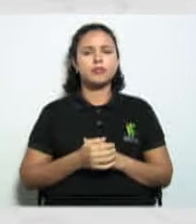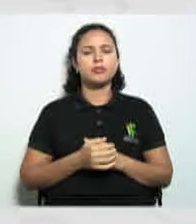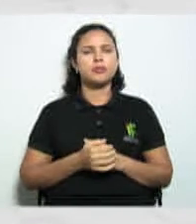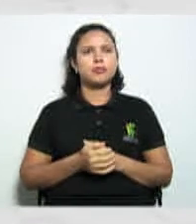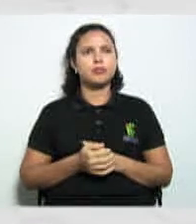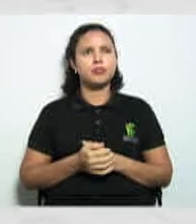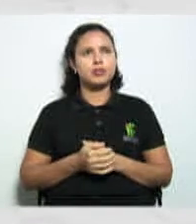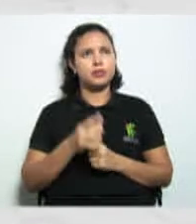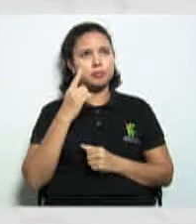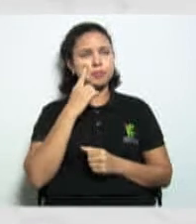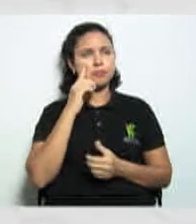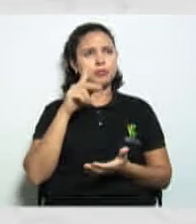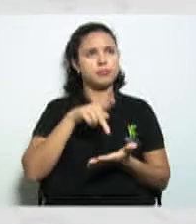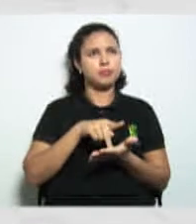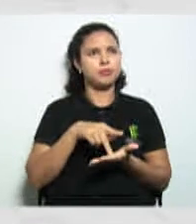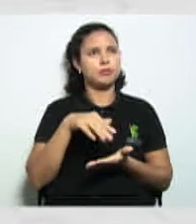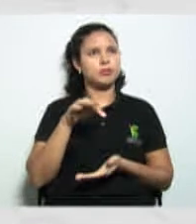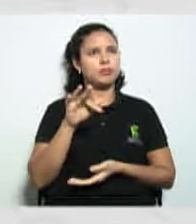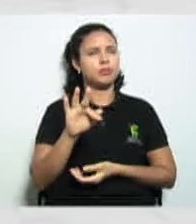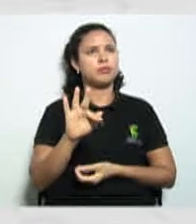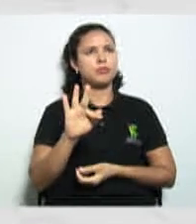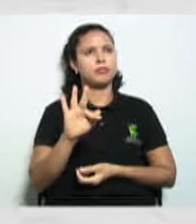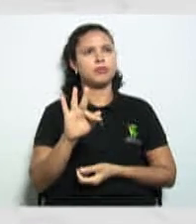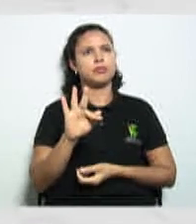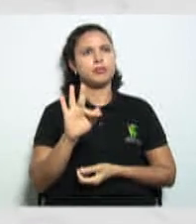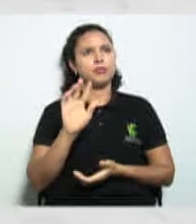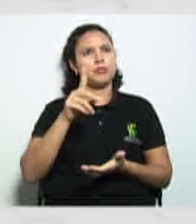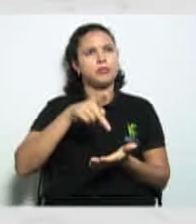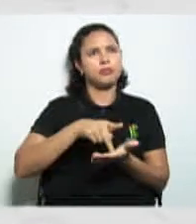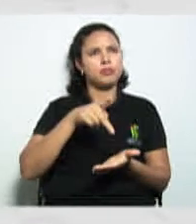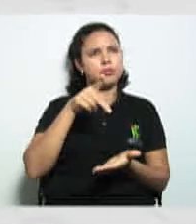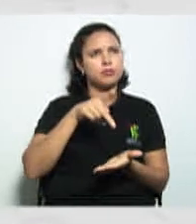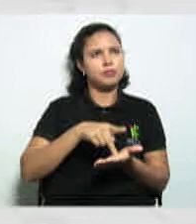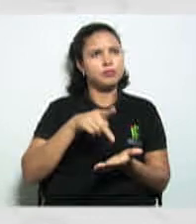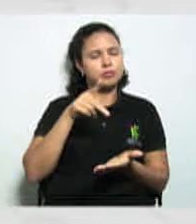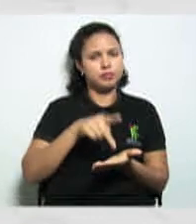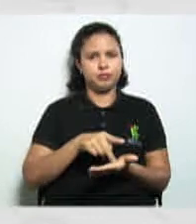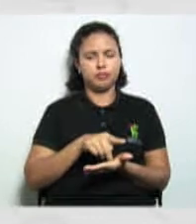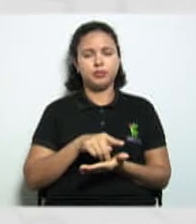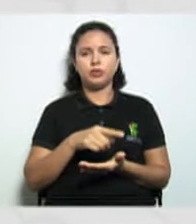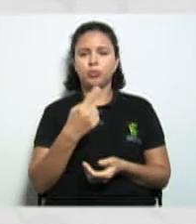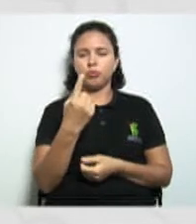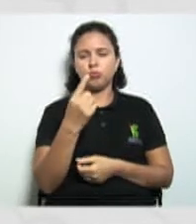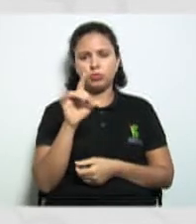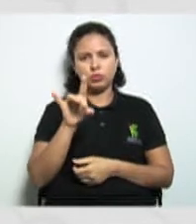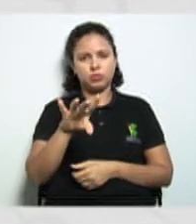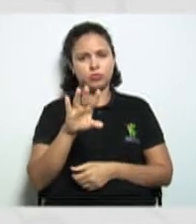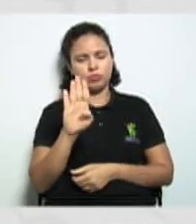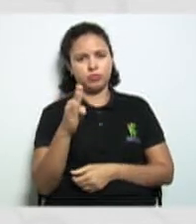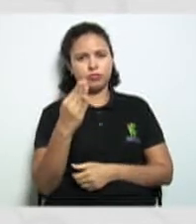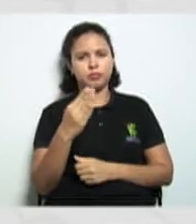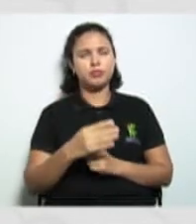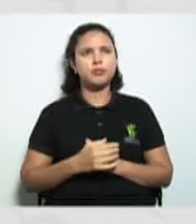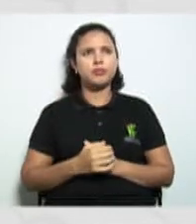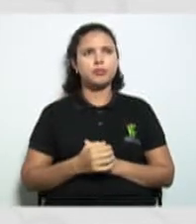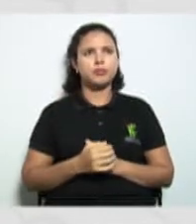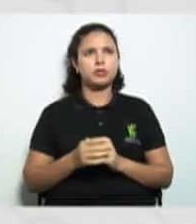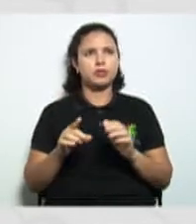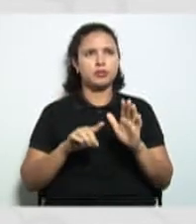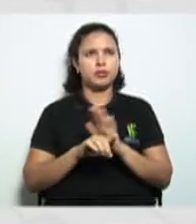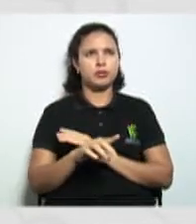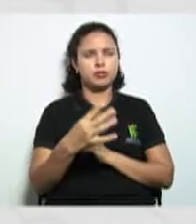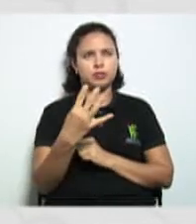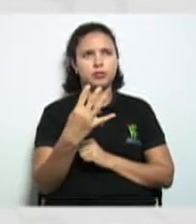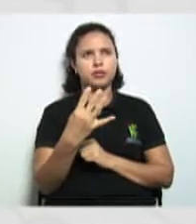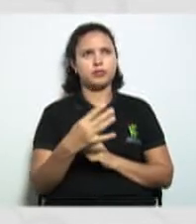falso, verdadeiro, verdadeiro, verdadeiro, né? Só uma alternativa falsa. Só uma falsa. E a quarta questão,